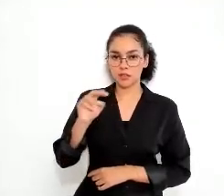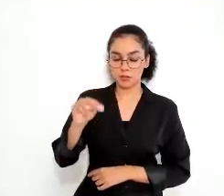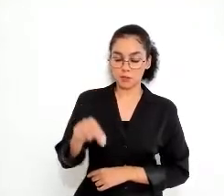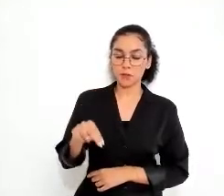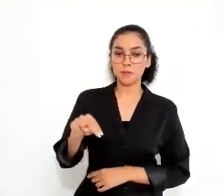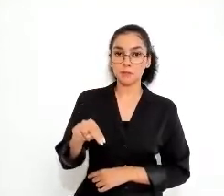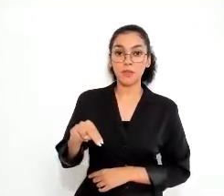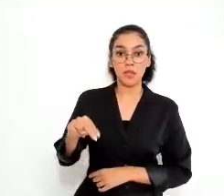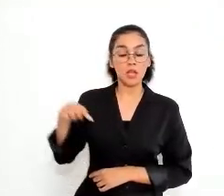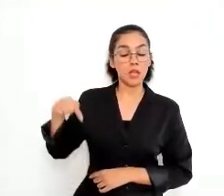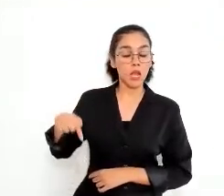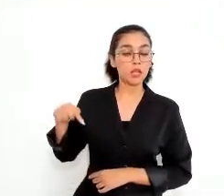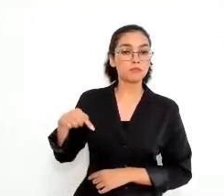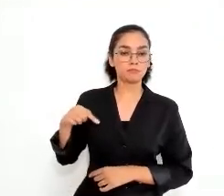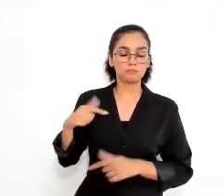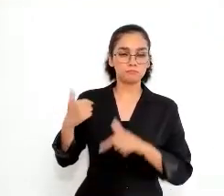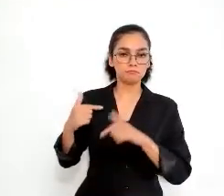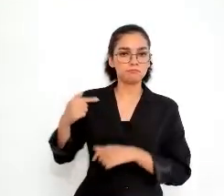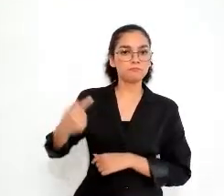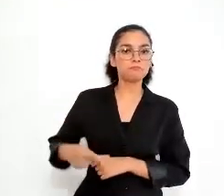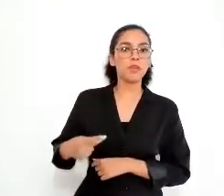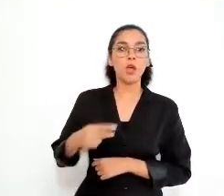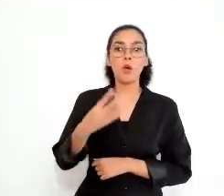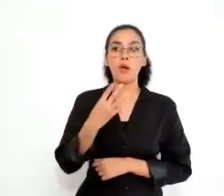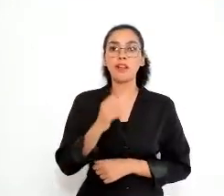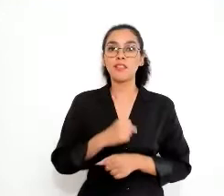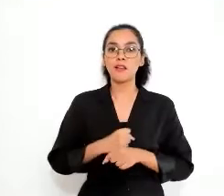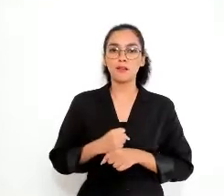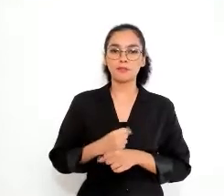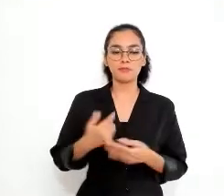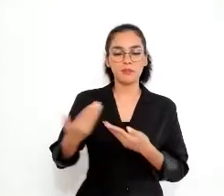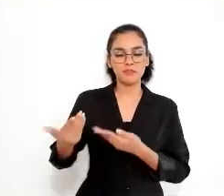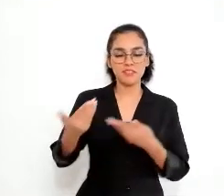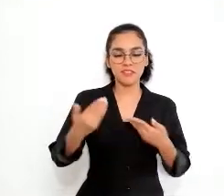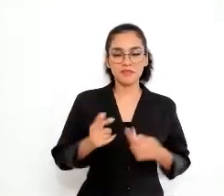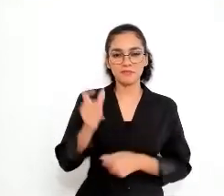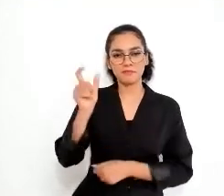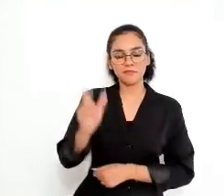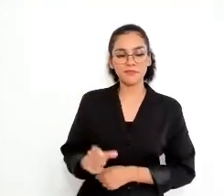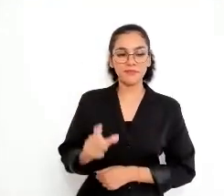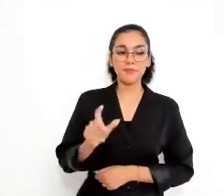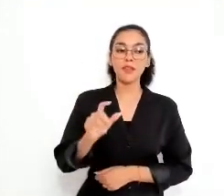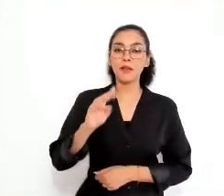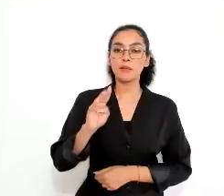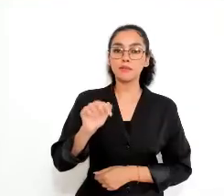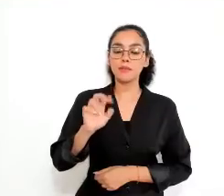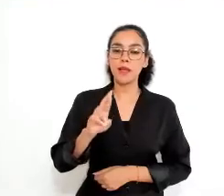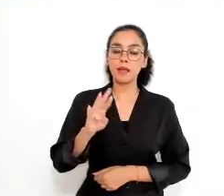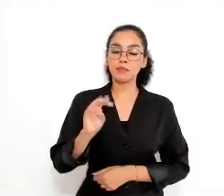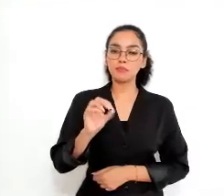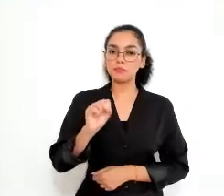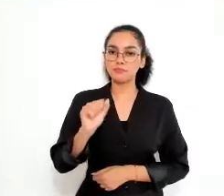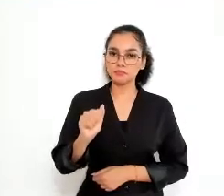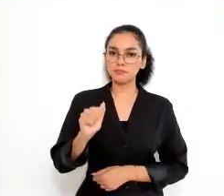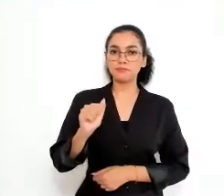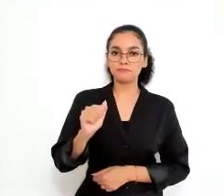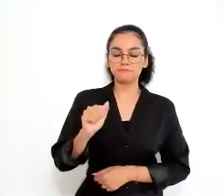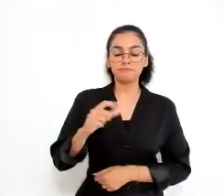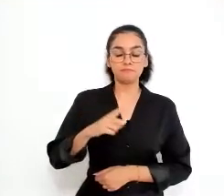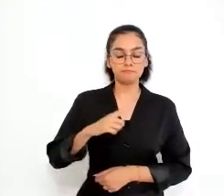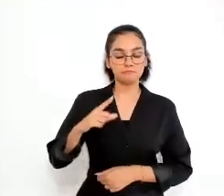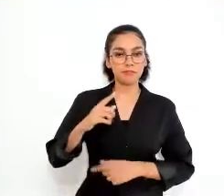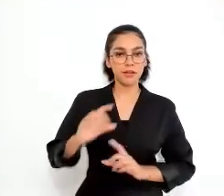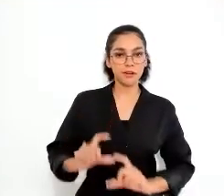anos. Convidamos o servidor aposentado Dwight Barbosa Cunha para receber a medalha